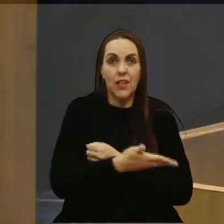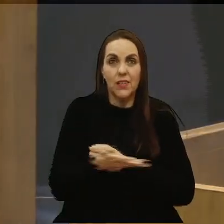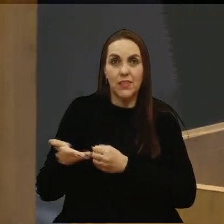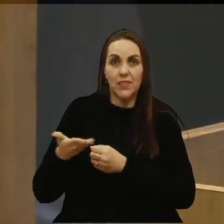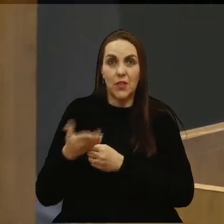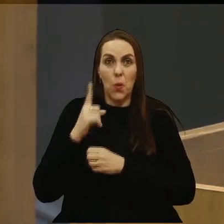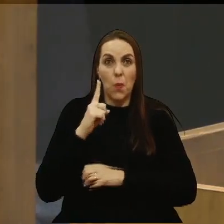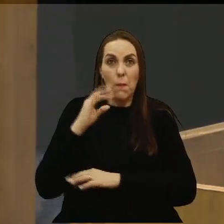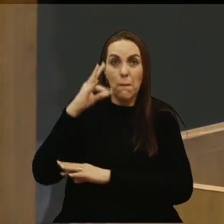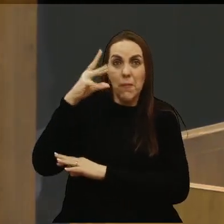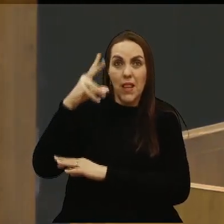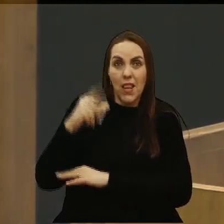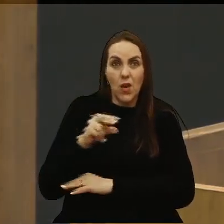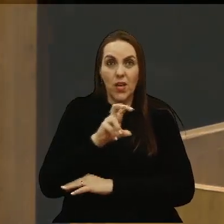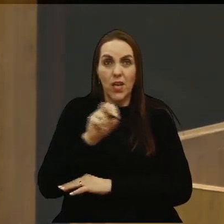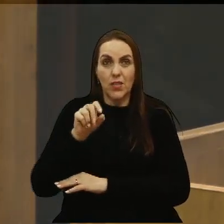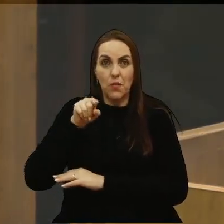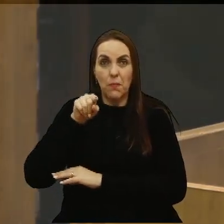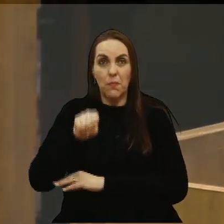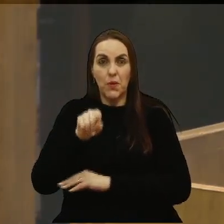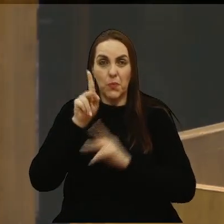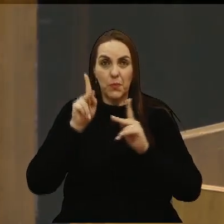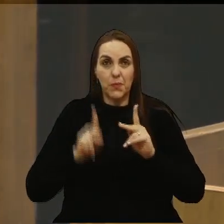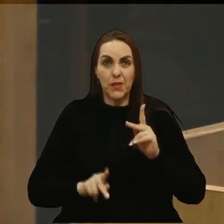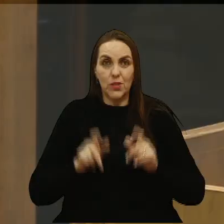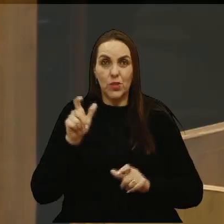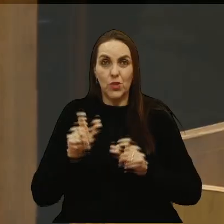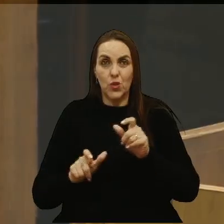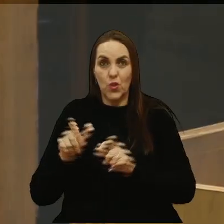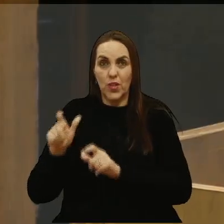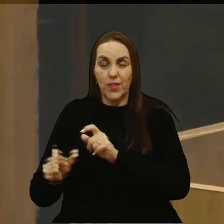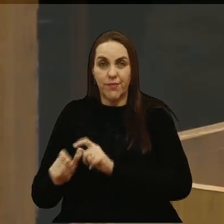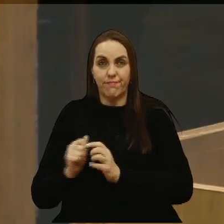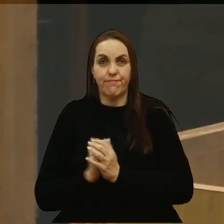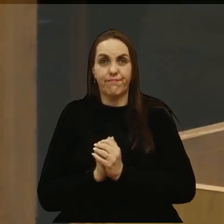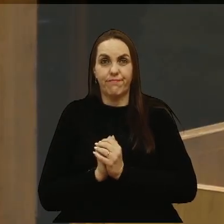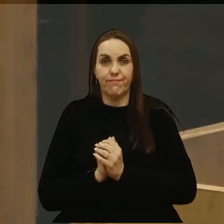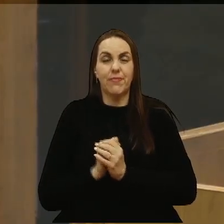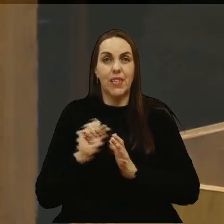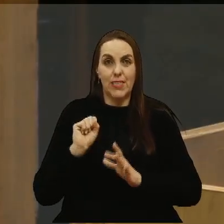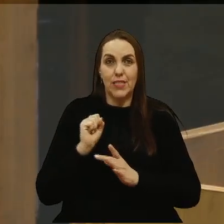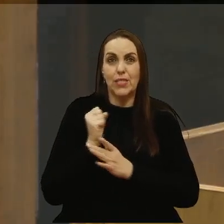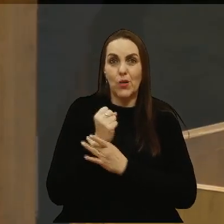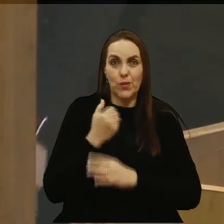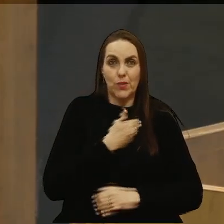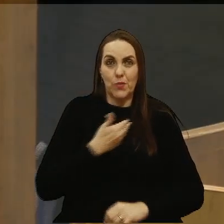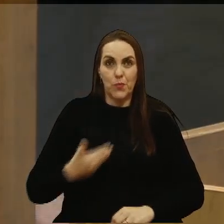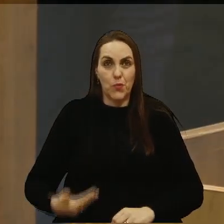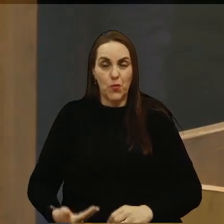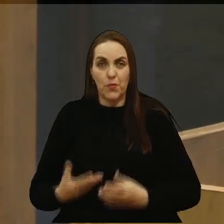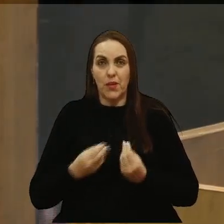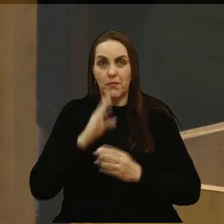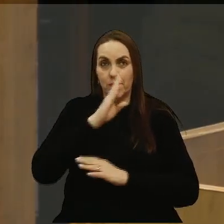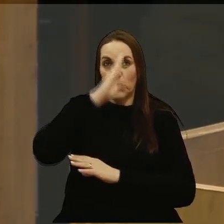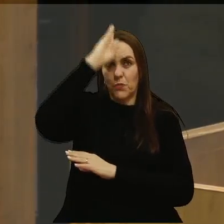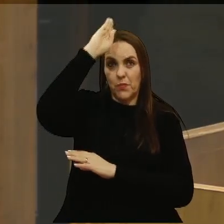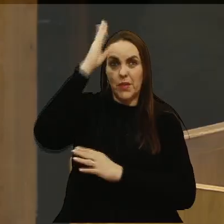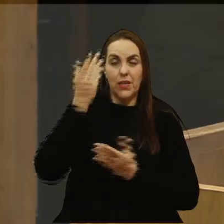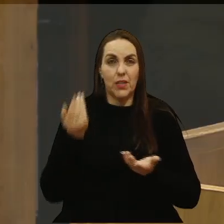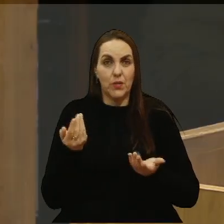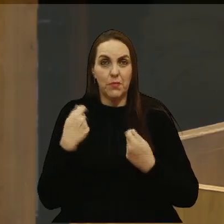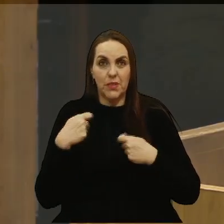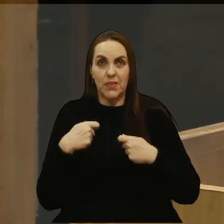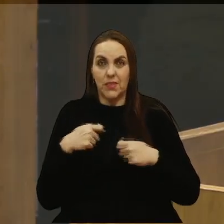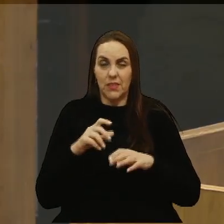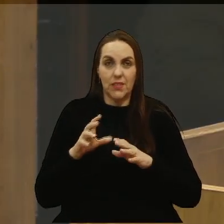1,5 milhão de pessoas. 1,5 milhão. A segurança pública, o Corpo de Bombeiro Militar precisa de